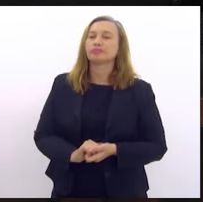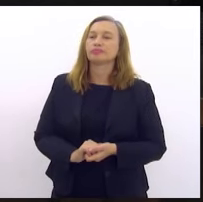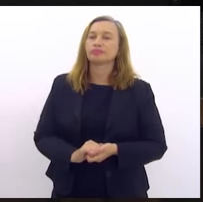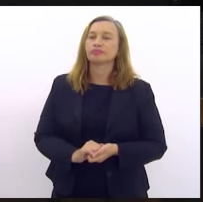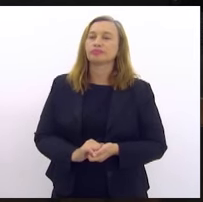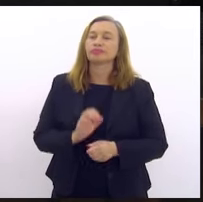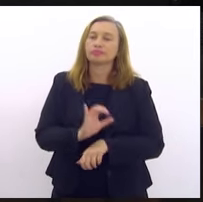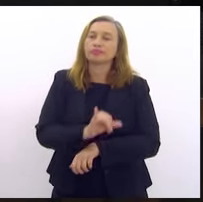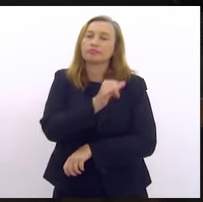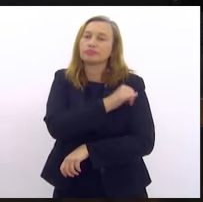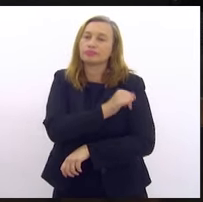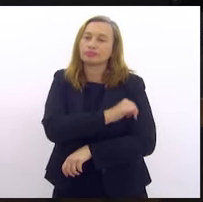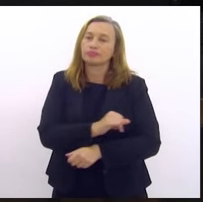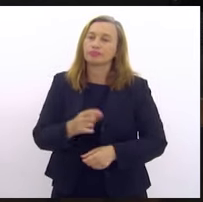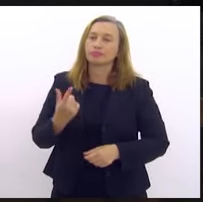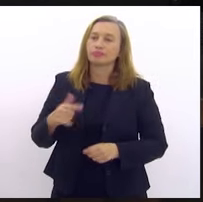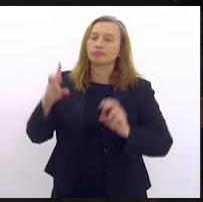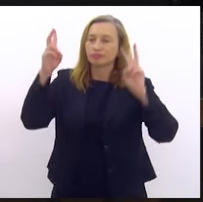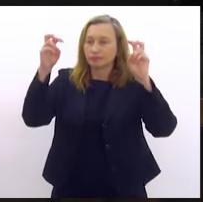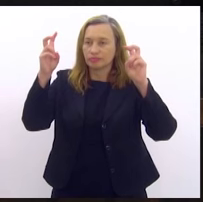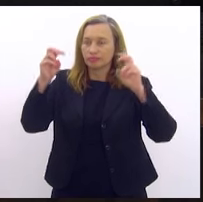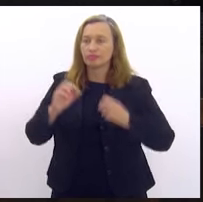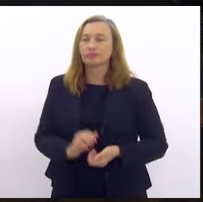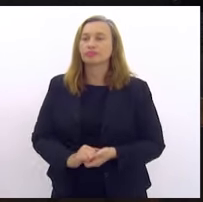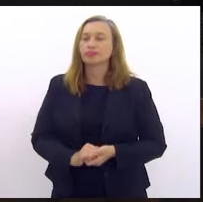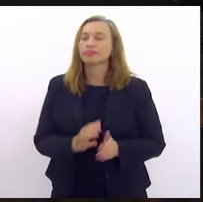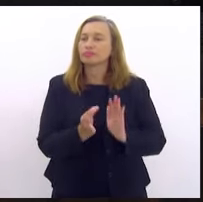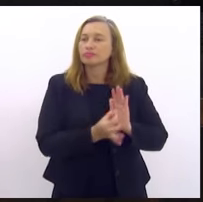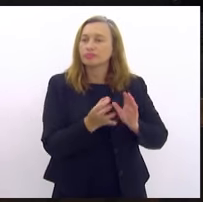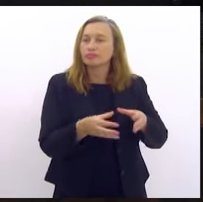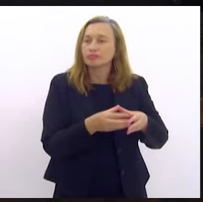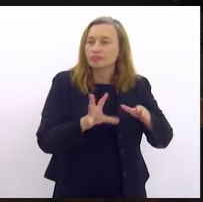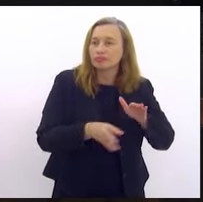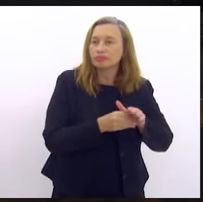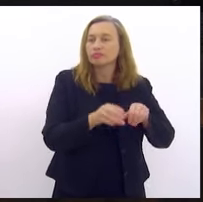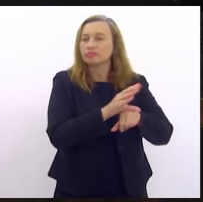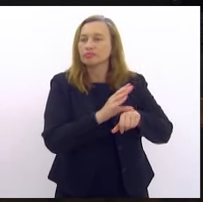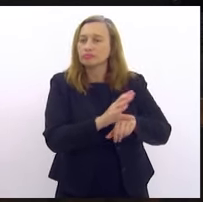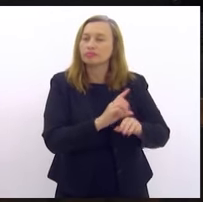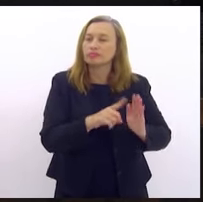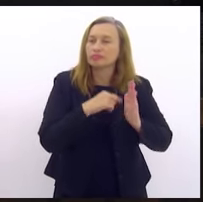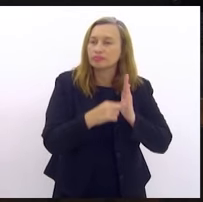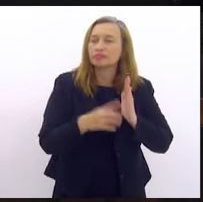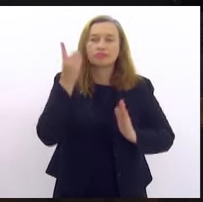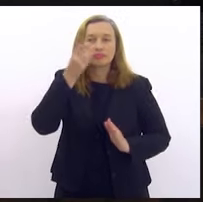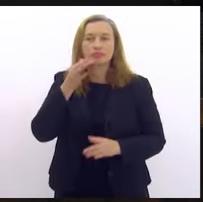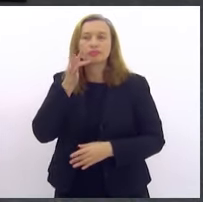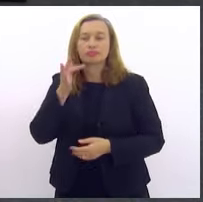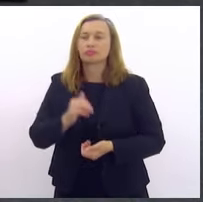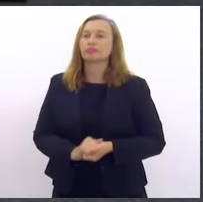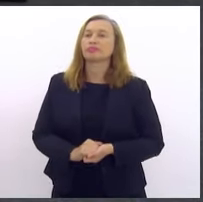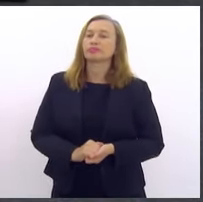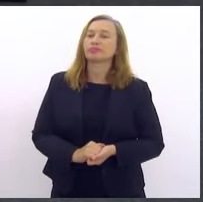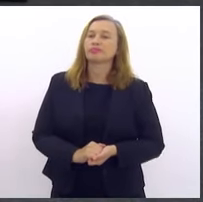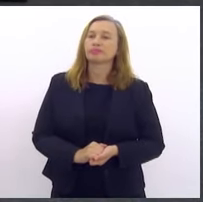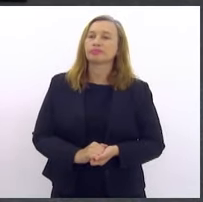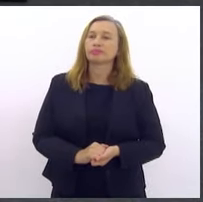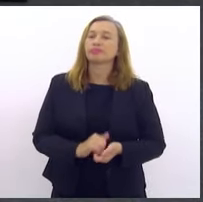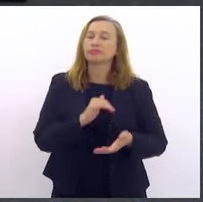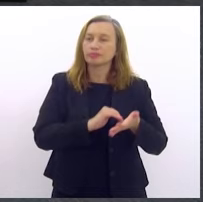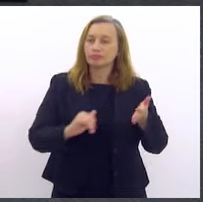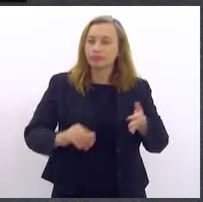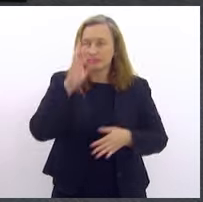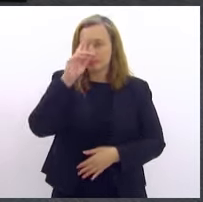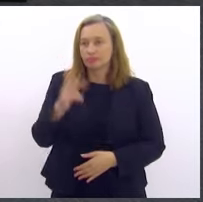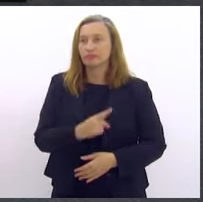no Estado do Rio de Janeiro e da outras providências, pendendo de parecer da Comissão de Emendas Constitucionais e Veto, deputado Jorge Felipe Neto. Pela